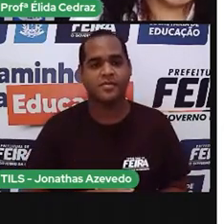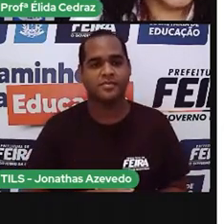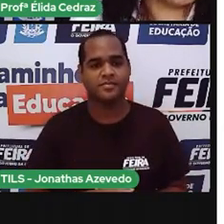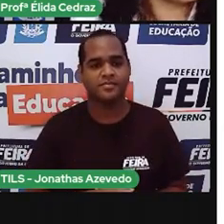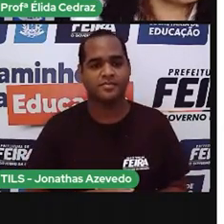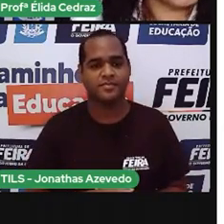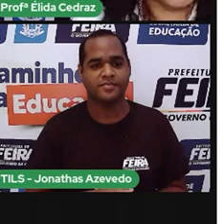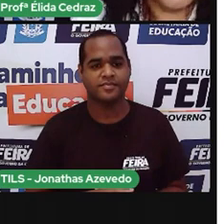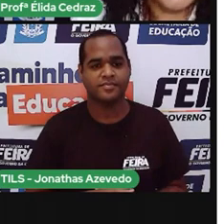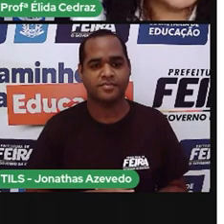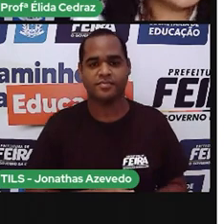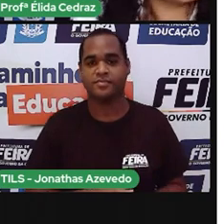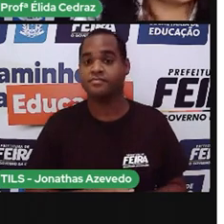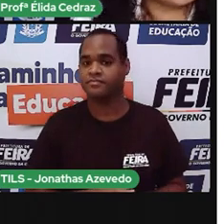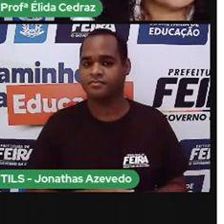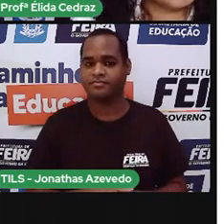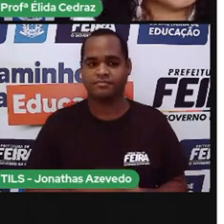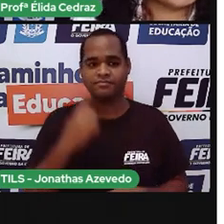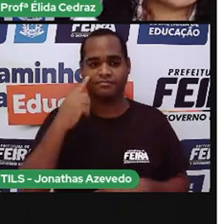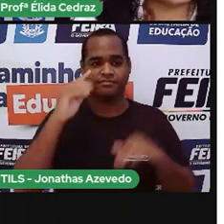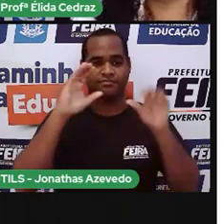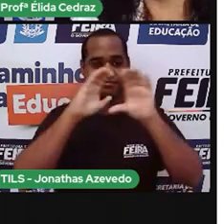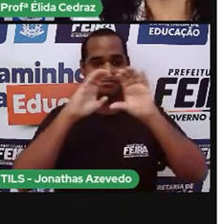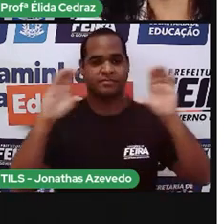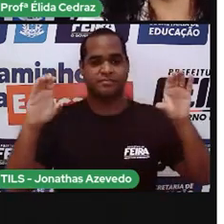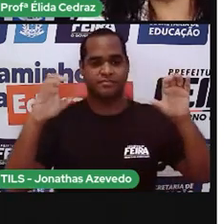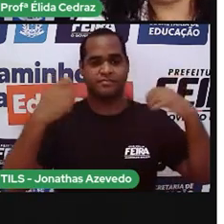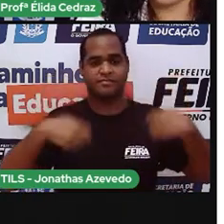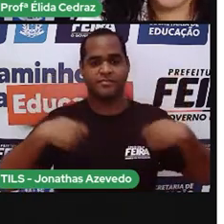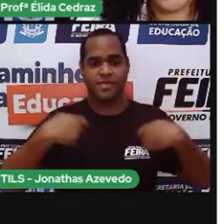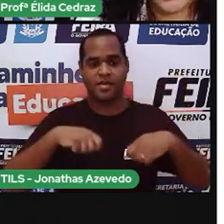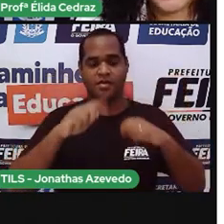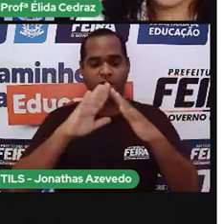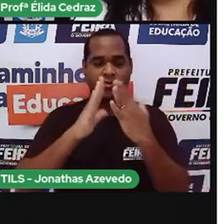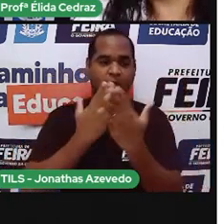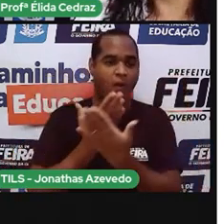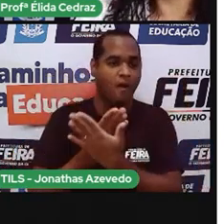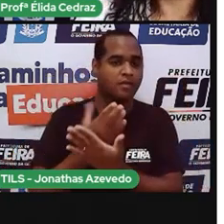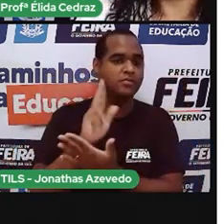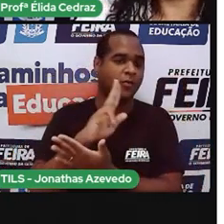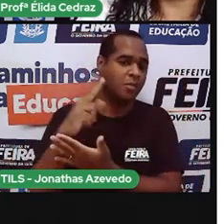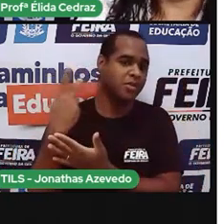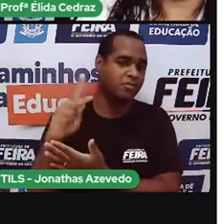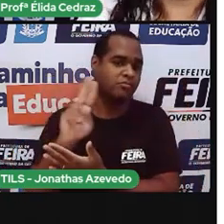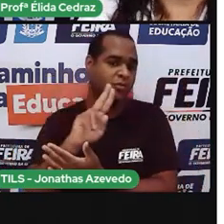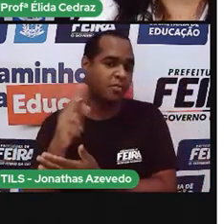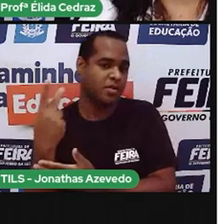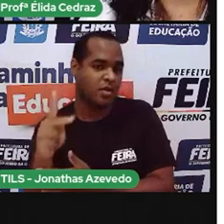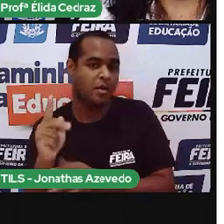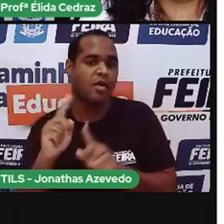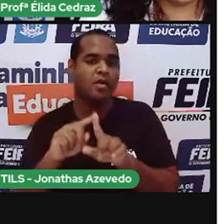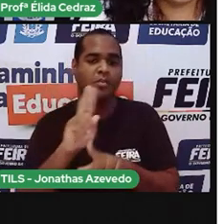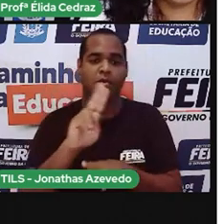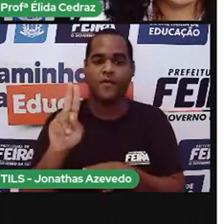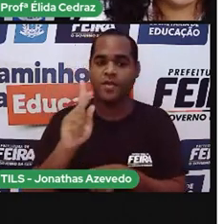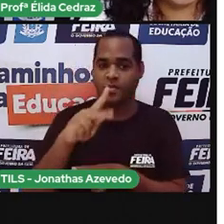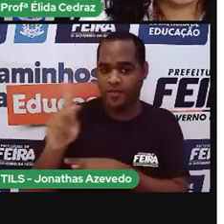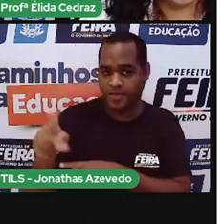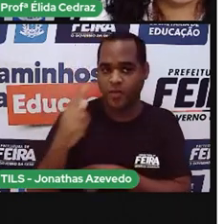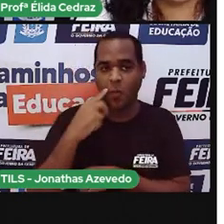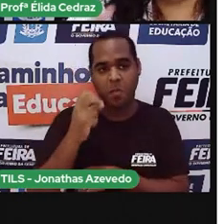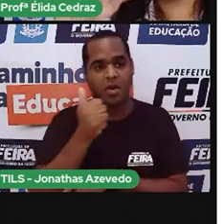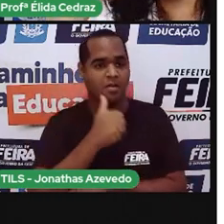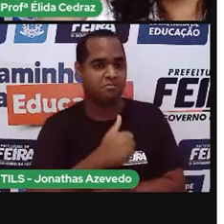Não esqueçam de preencher o cabeçalho corretamente. O nome da escola, o seu nome, o nome do seu professor, da